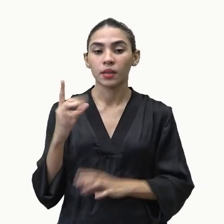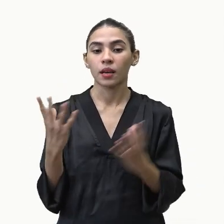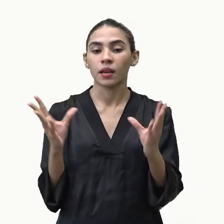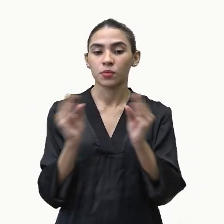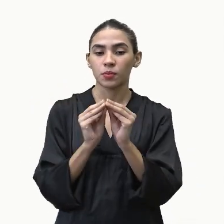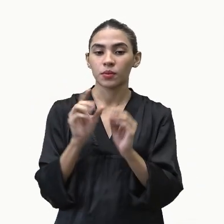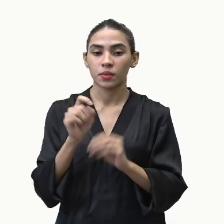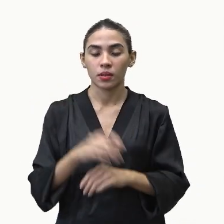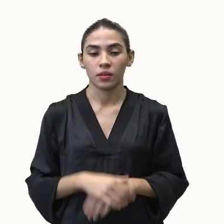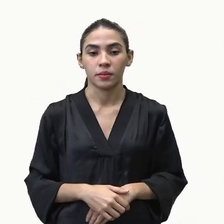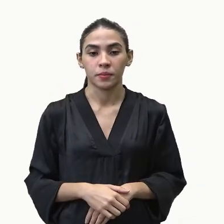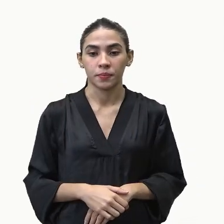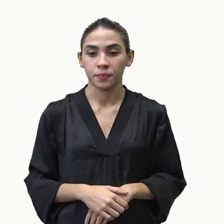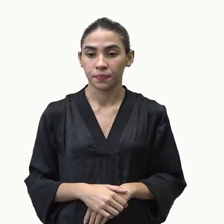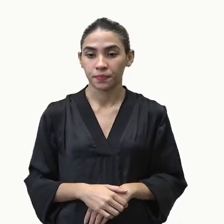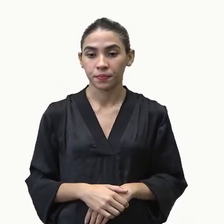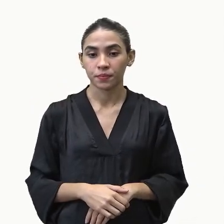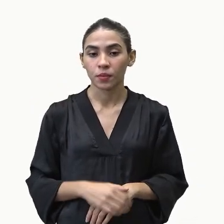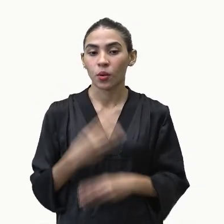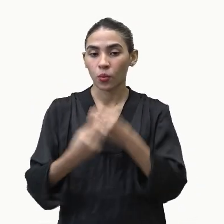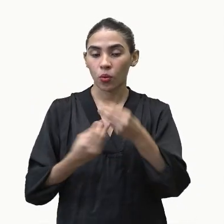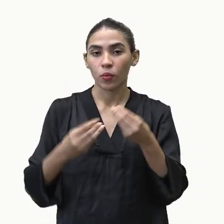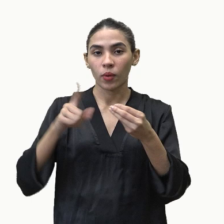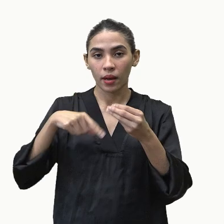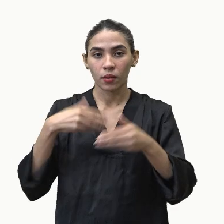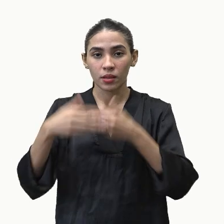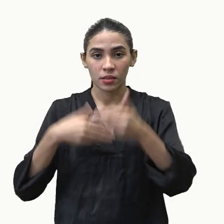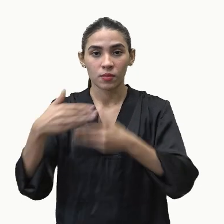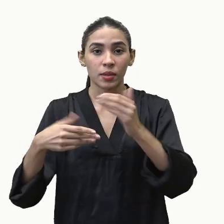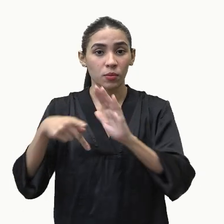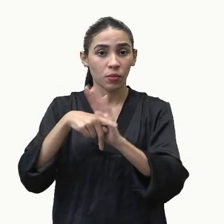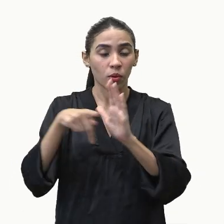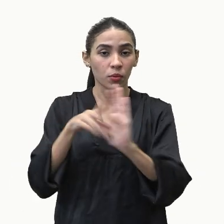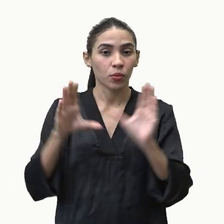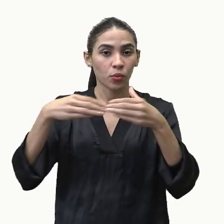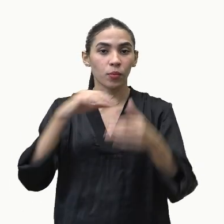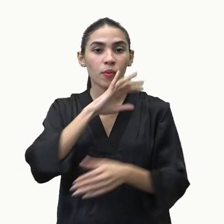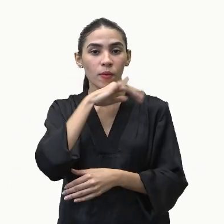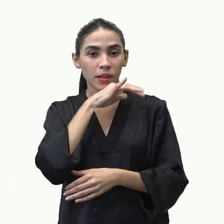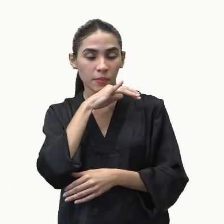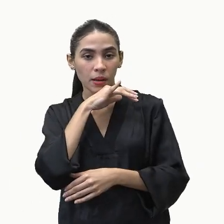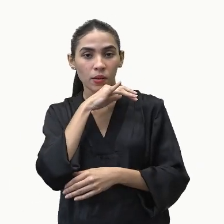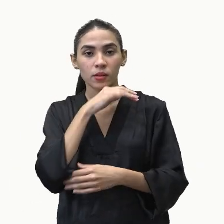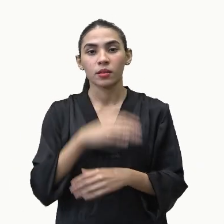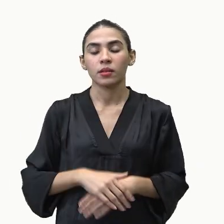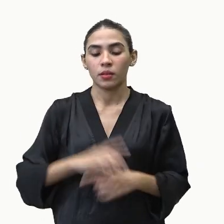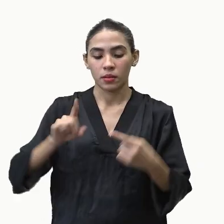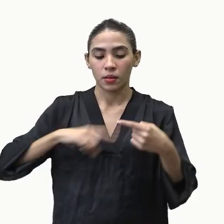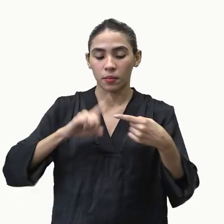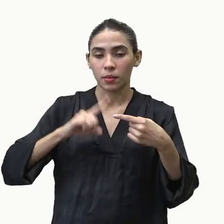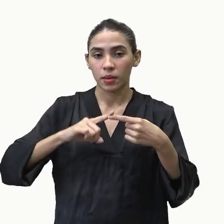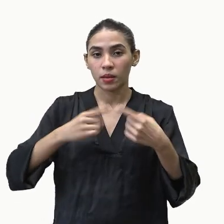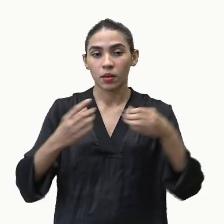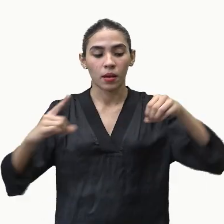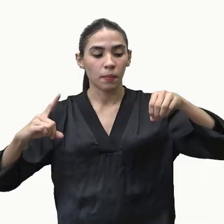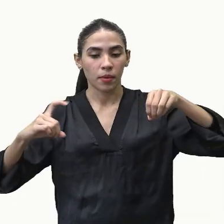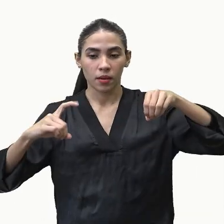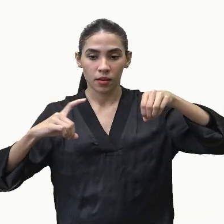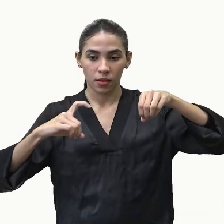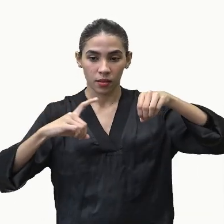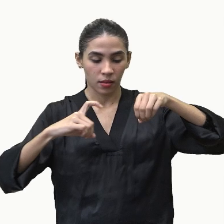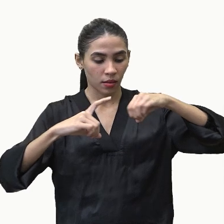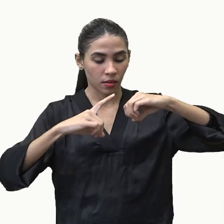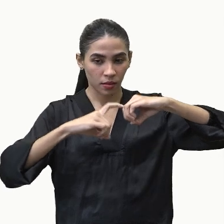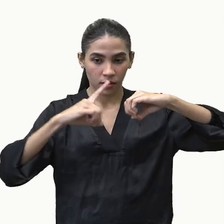resumido basicamente o desenvolvimento desses indivíduos. Depois que o ovo é fecundado, eles vão